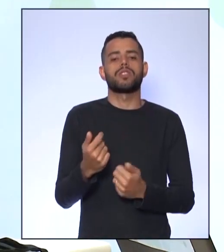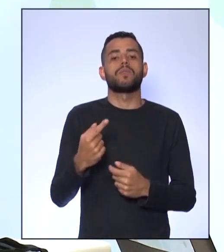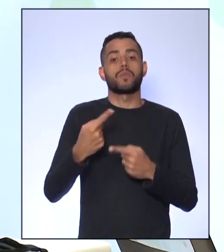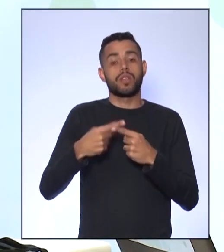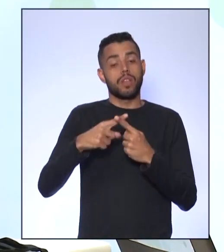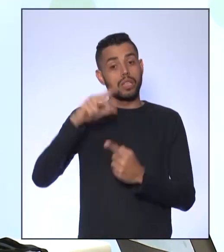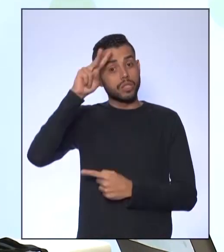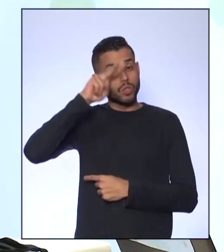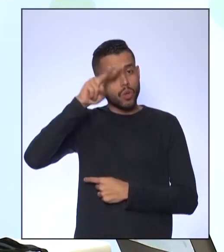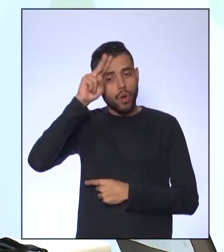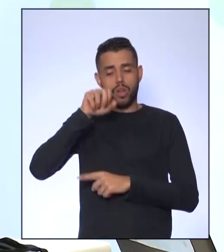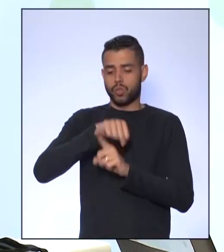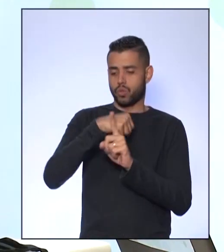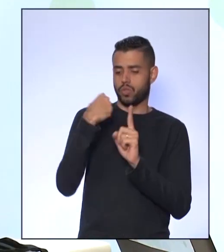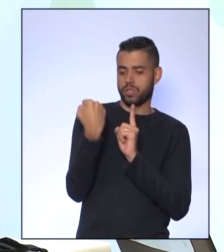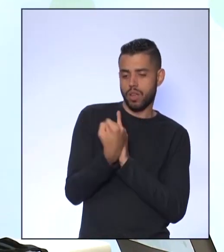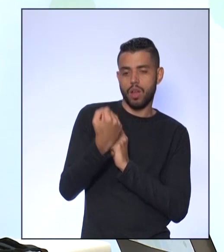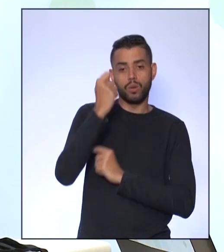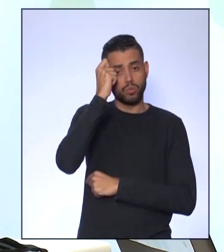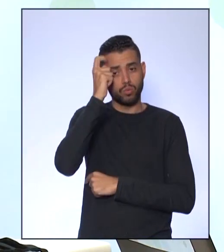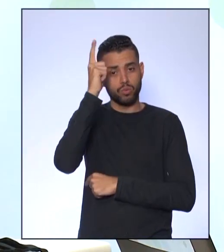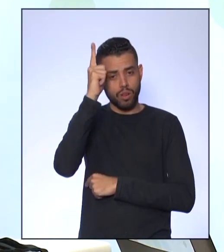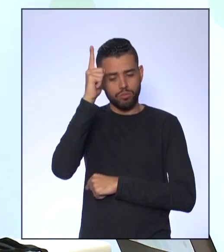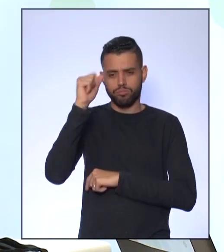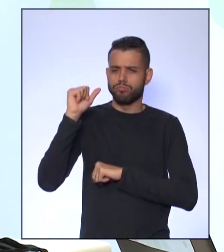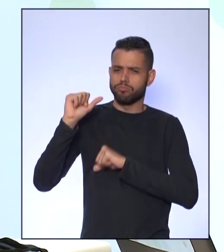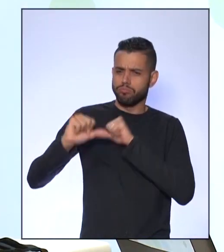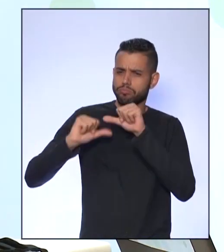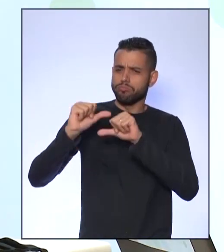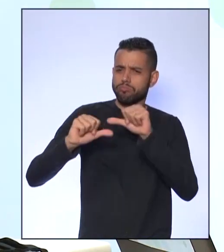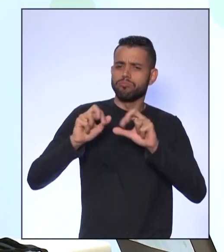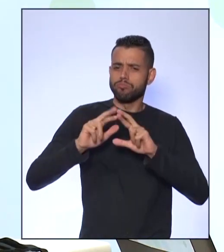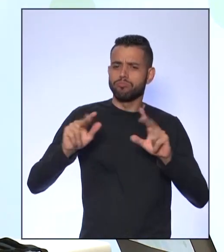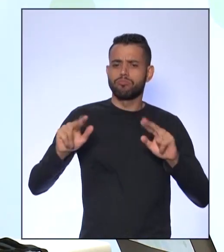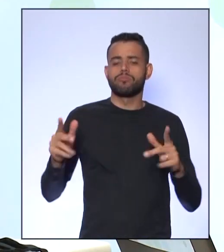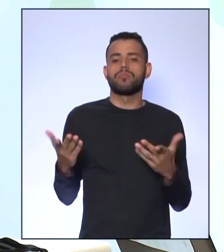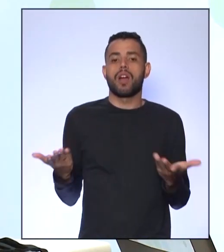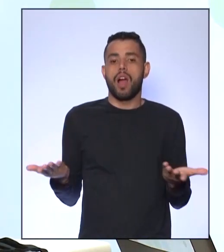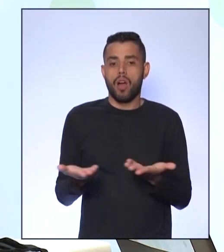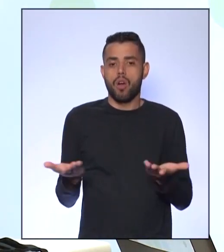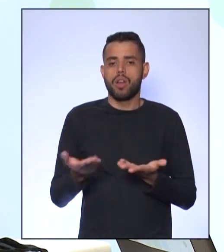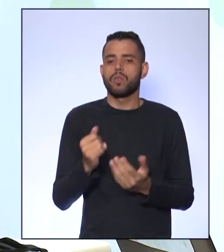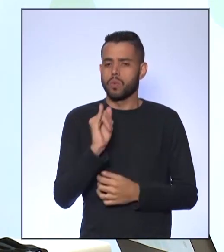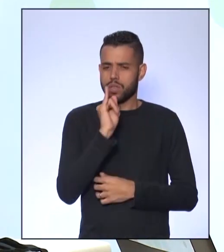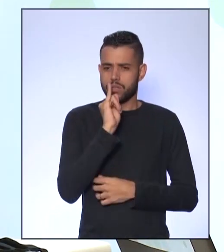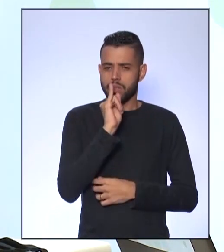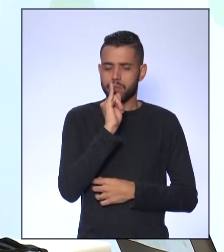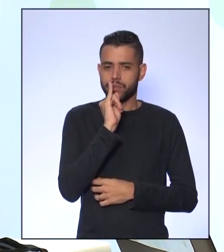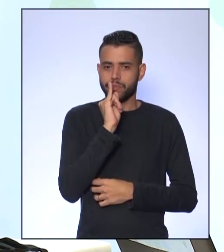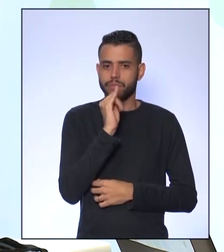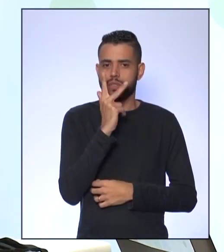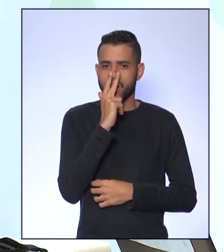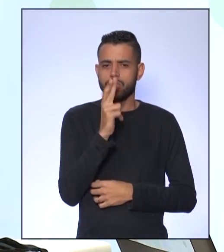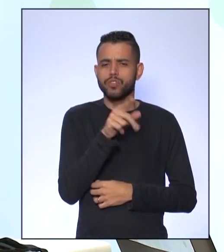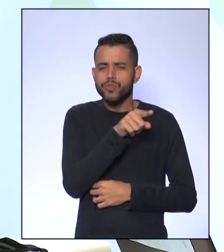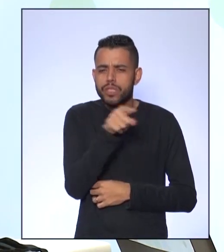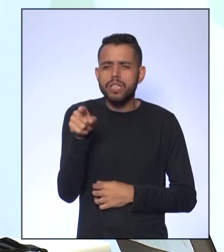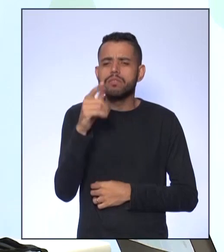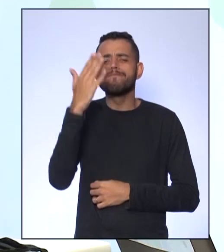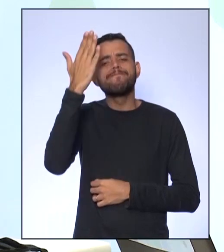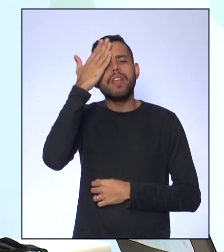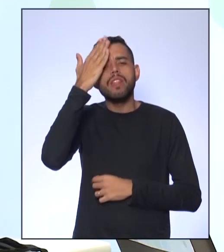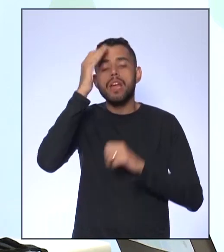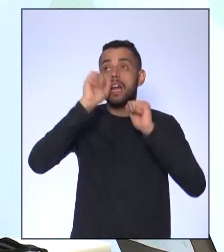sociais, culturais. E agora, com os exemplos que nós vamos colocar agora, acho que os alunos vão ter um pouquinho mais de clareza